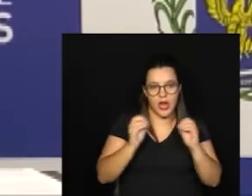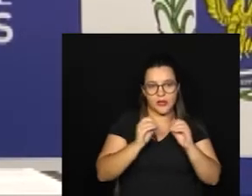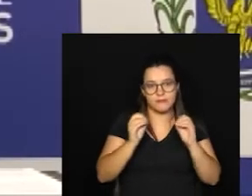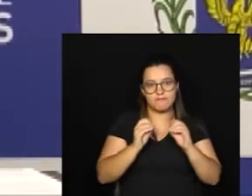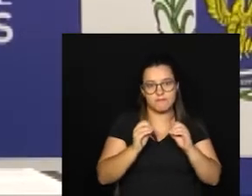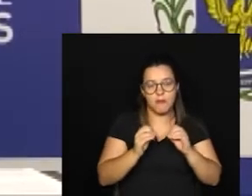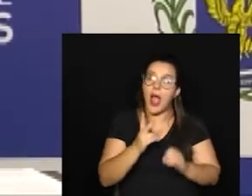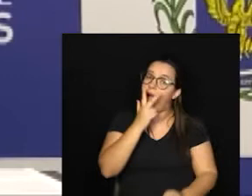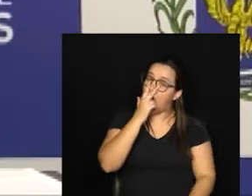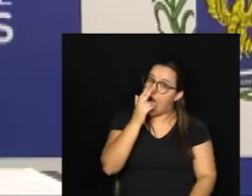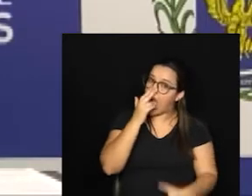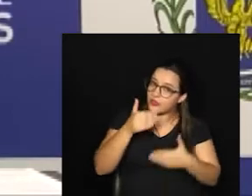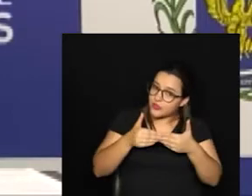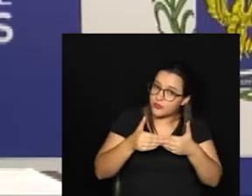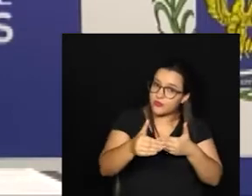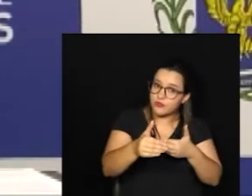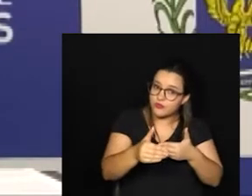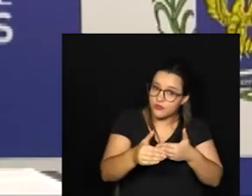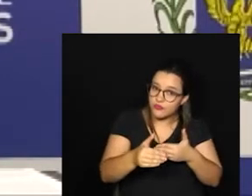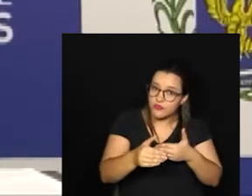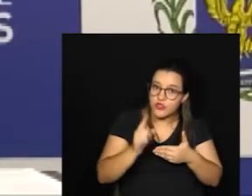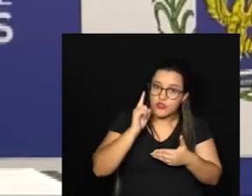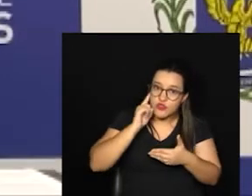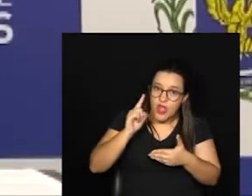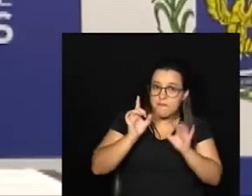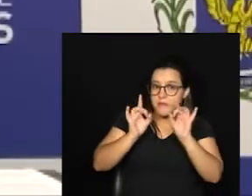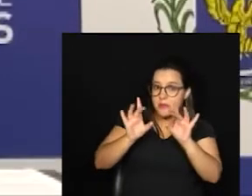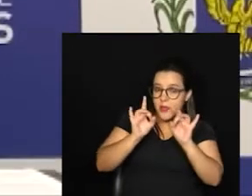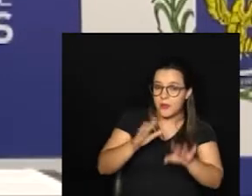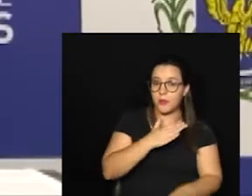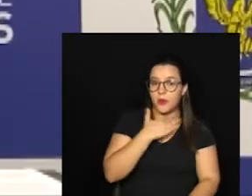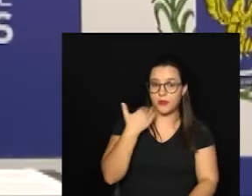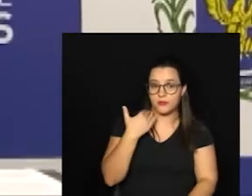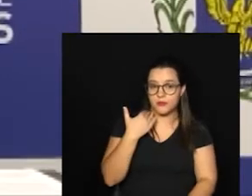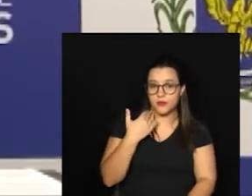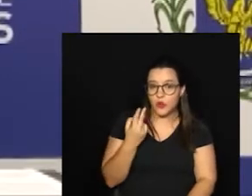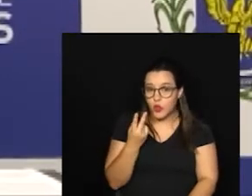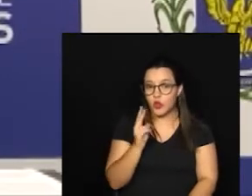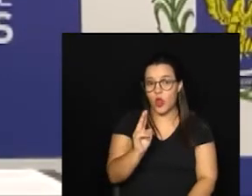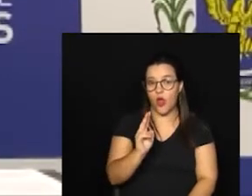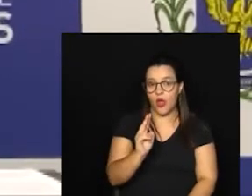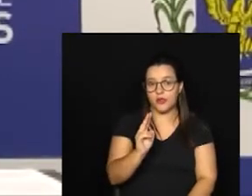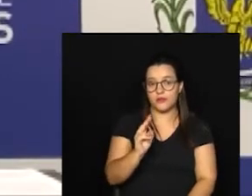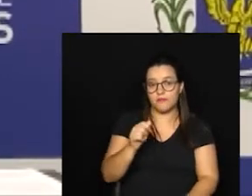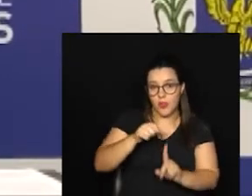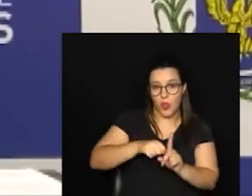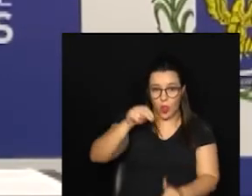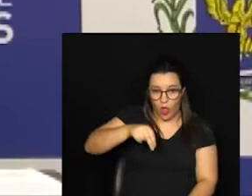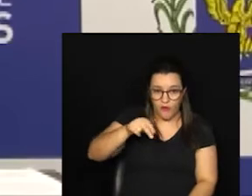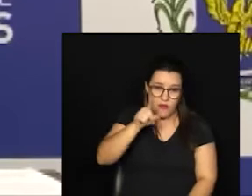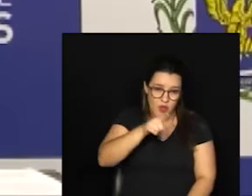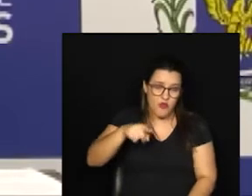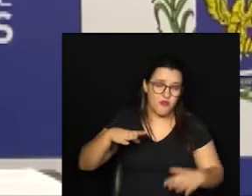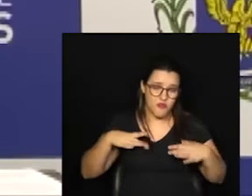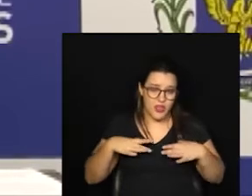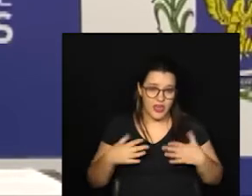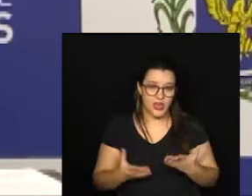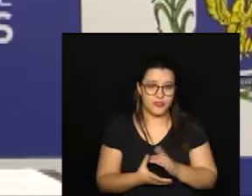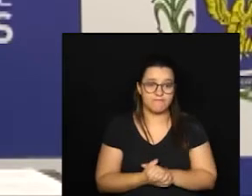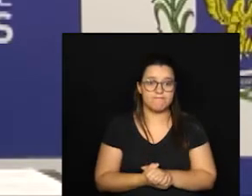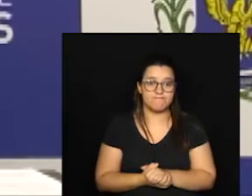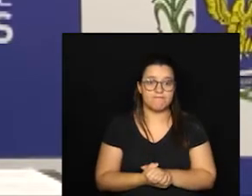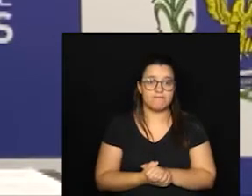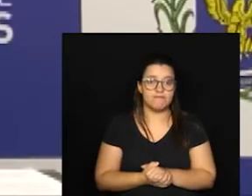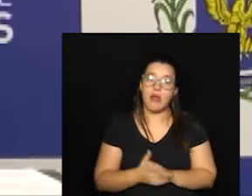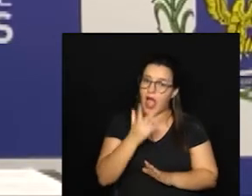com a possibilidade no dia de finados, que é dia 2 de novembro, feriado, para